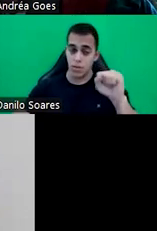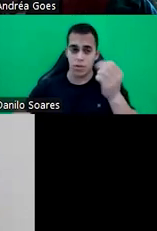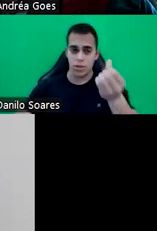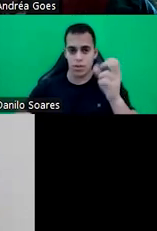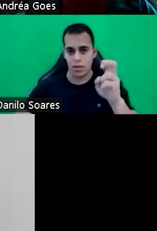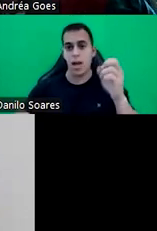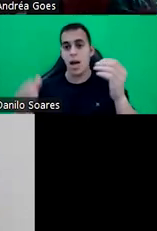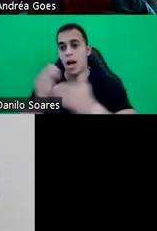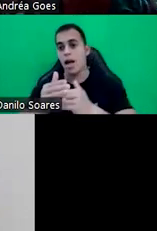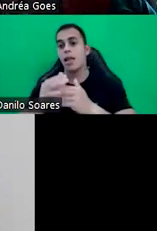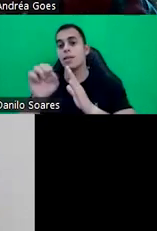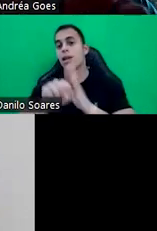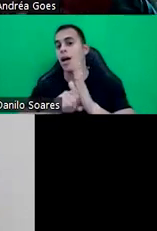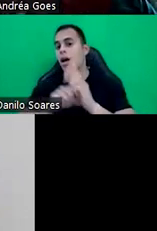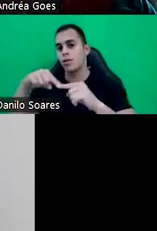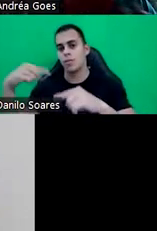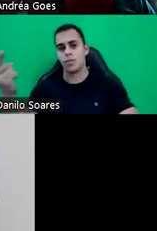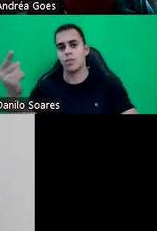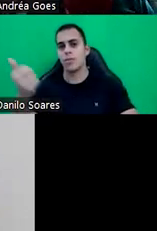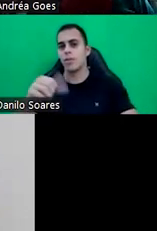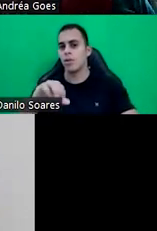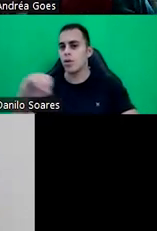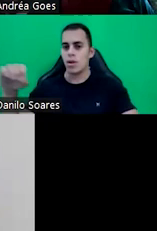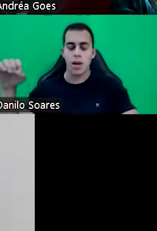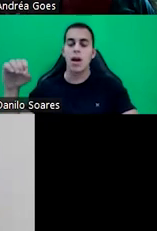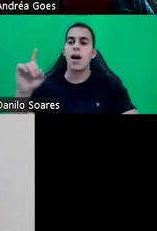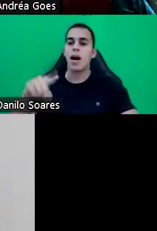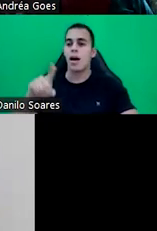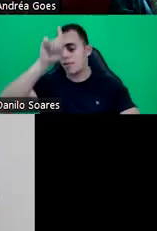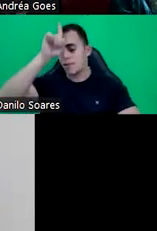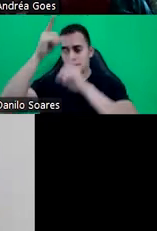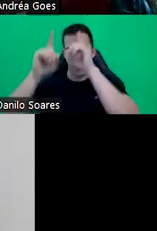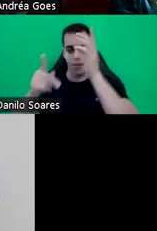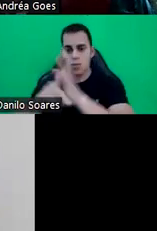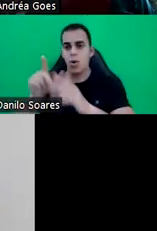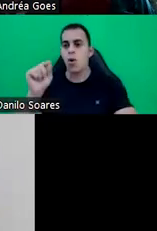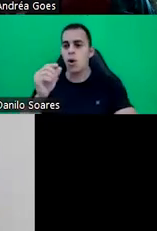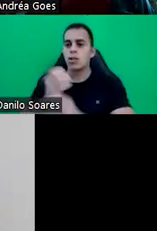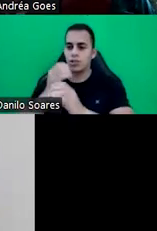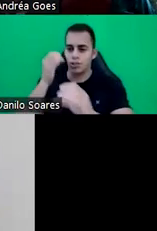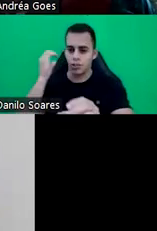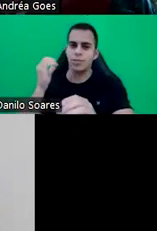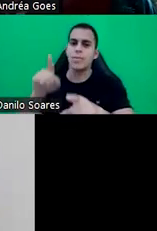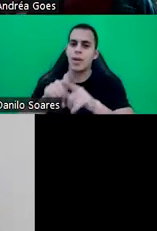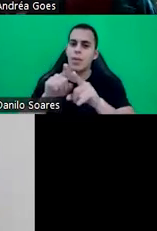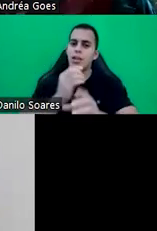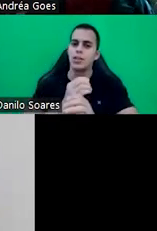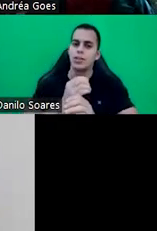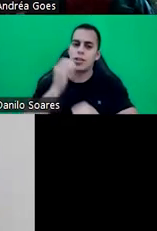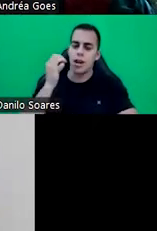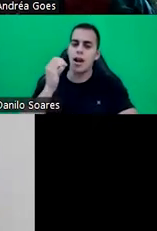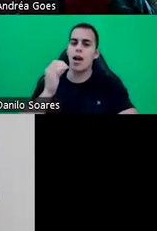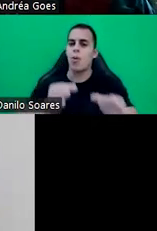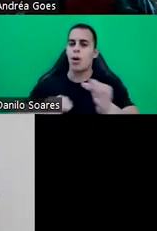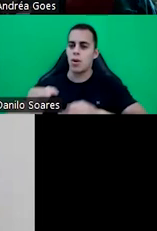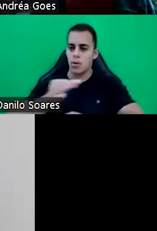século seguinte, já os eventos da engenharia genética, aquele boom da engenharia molecular, e